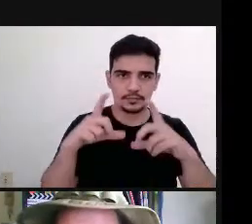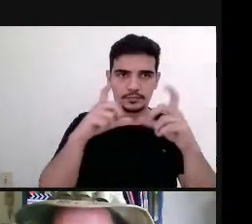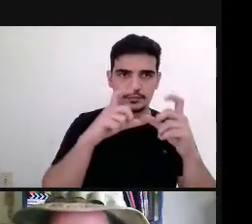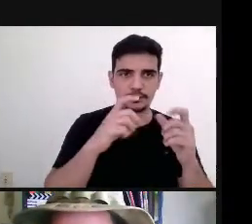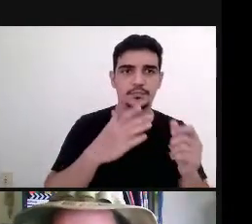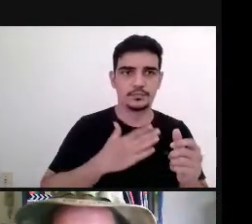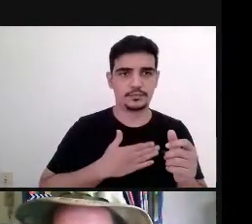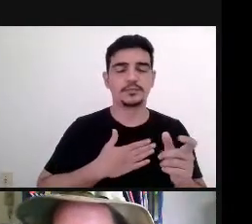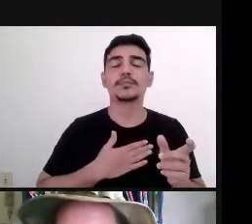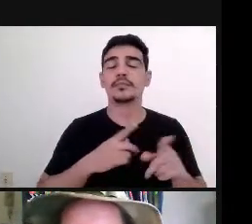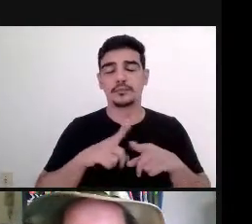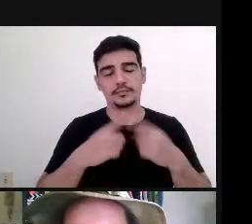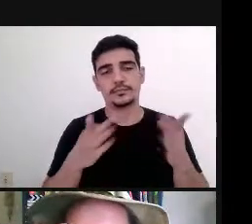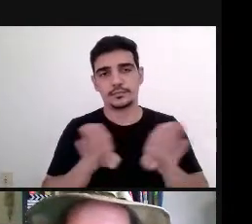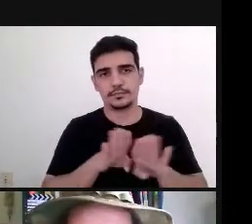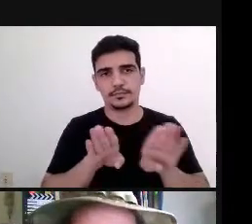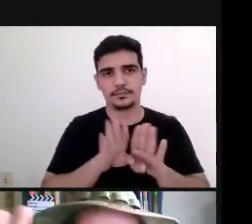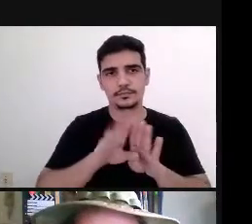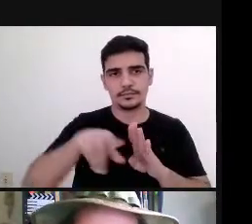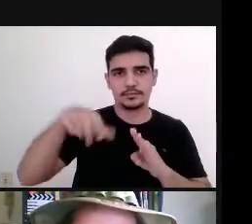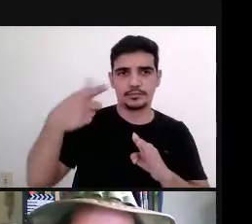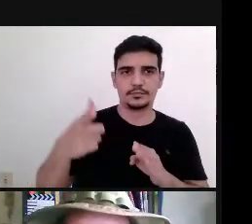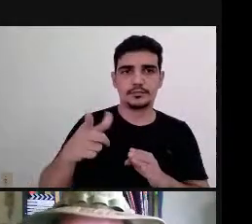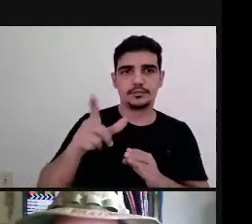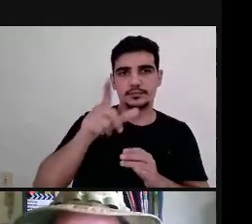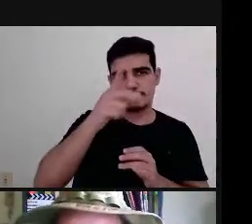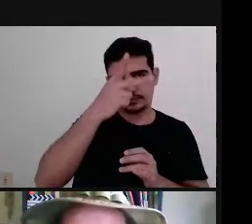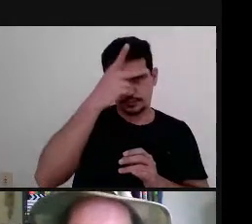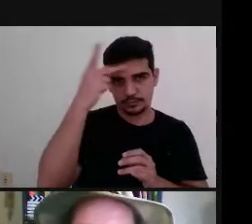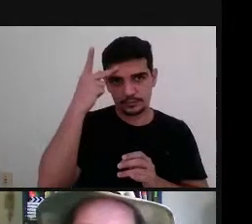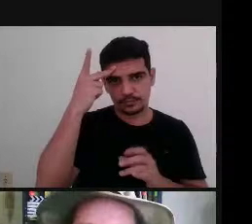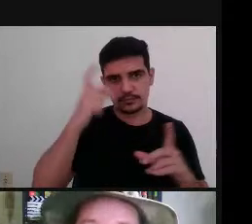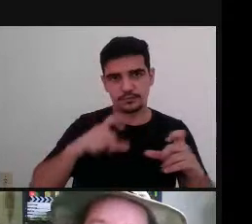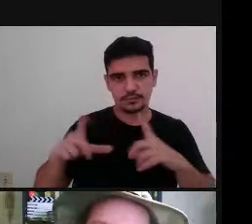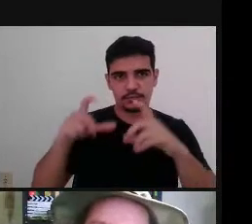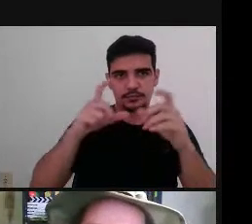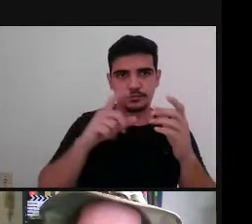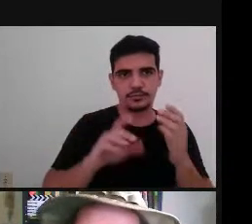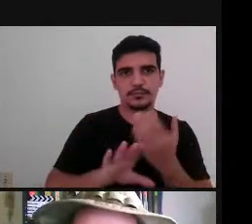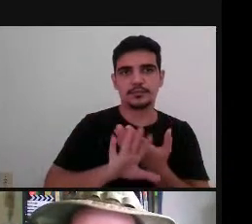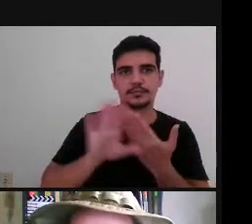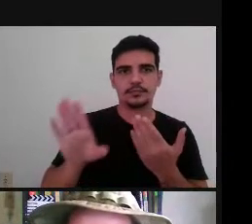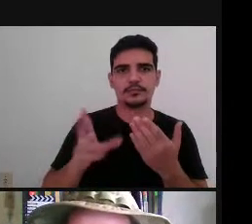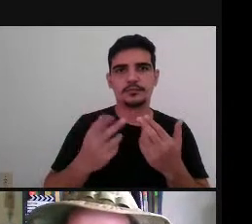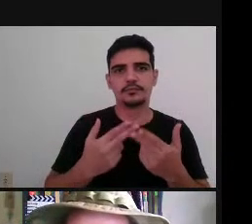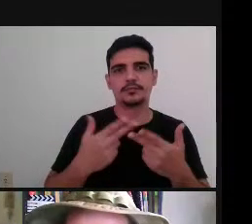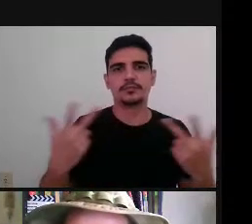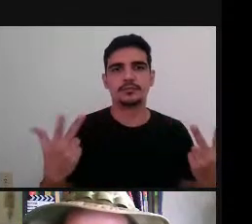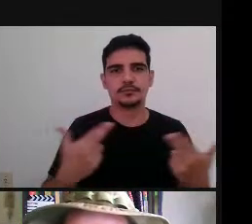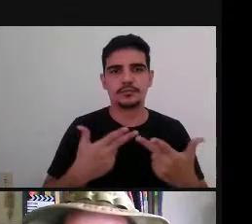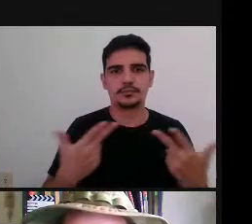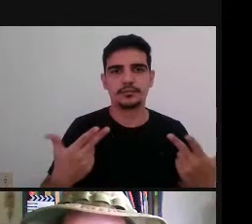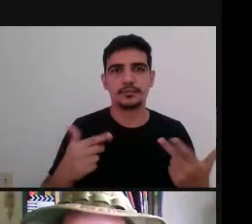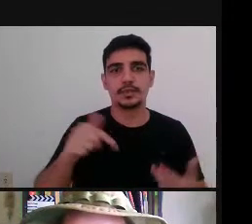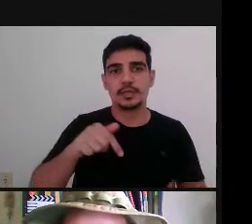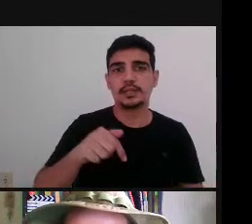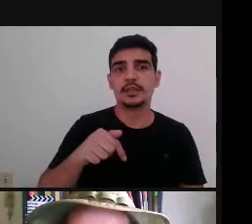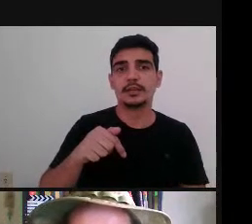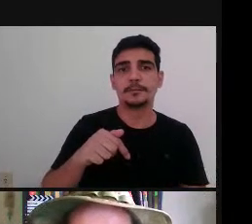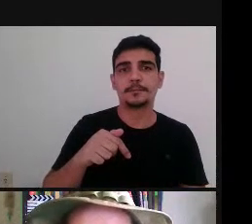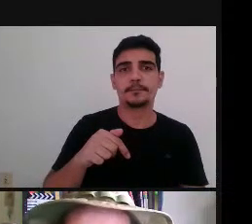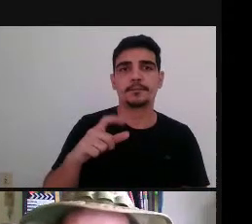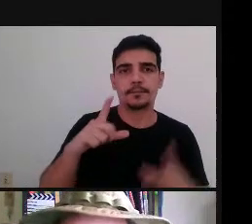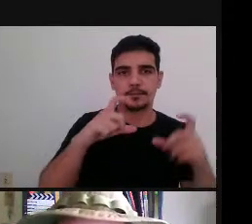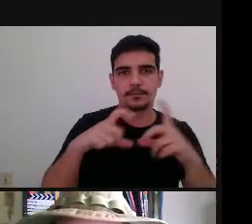Albuquerque. Ah, então, tem um mix aqui de algumas fotos. Essa é da internet, por exemplo, essa da cascavel, está aqui